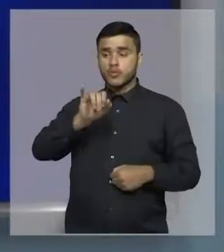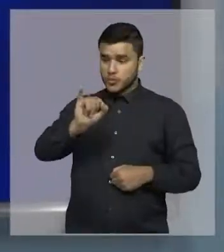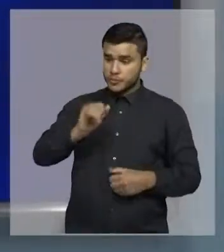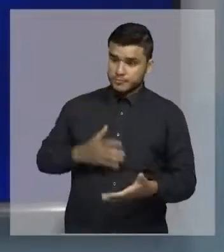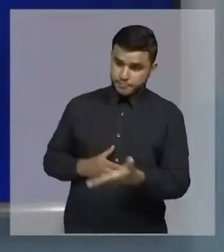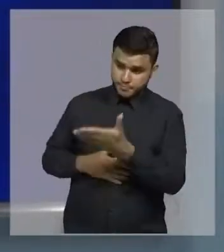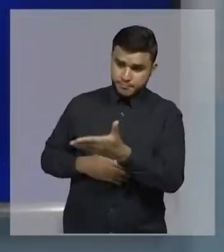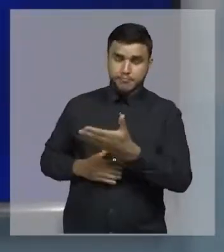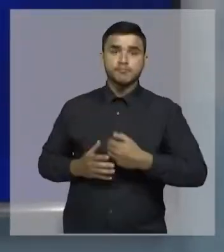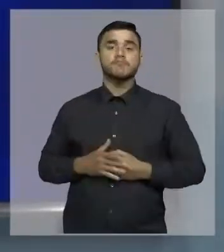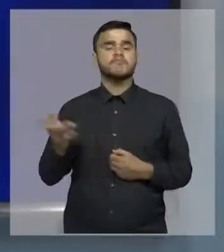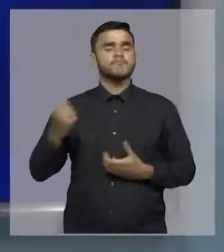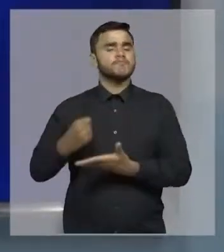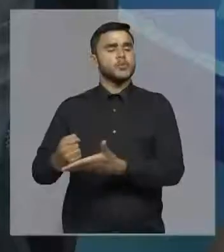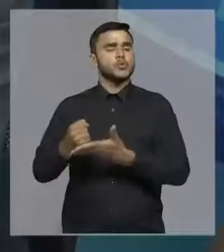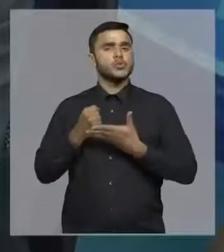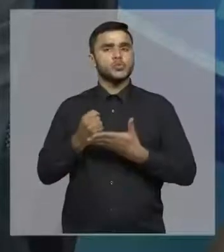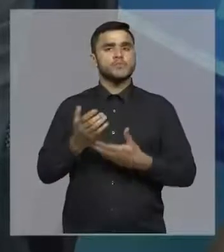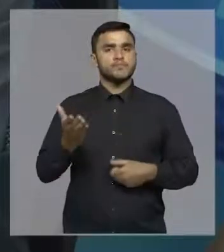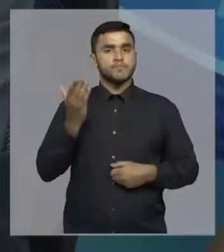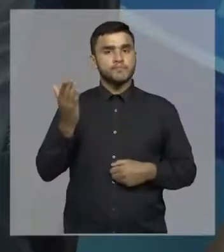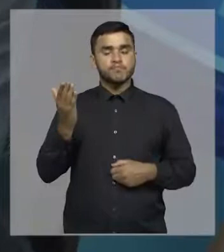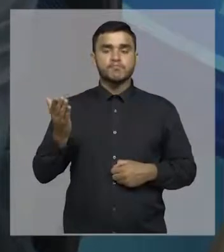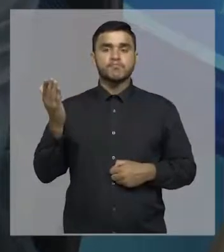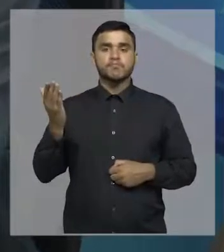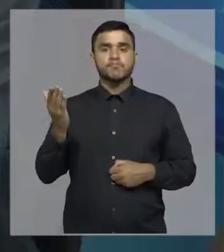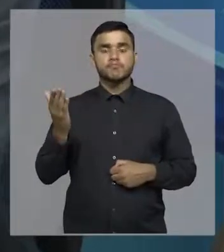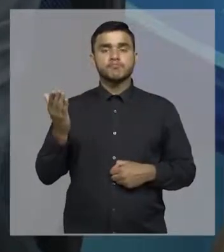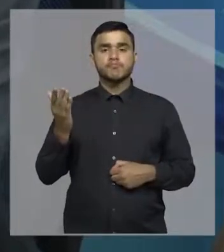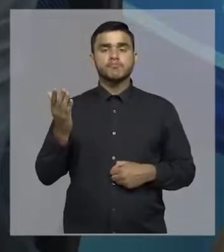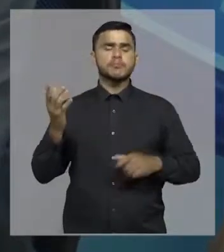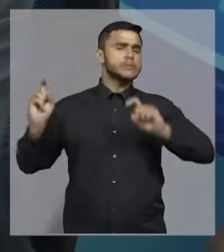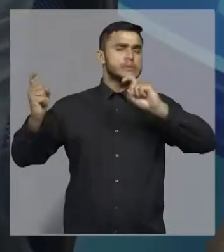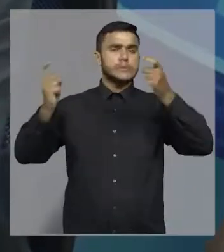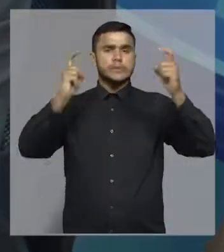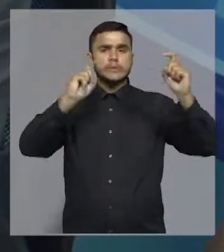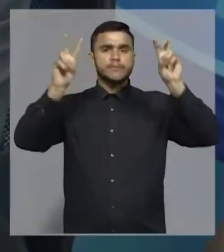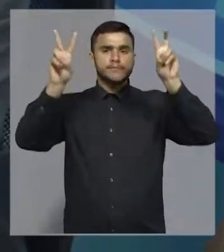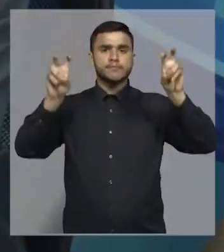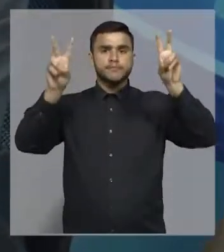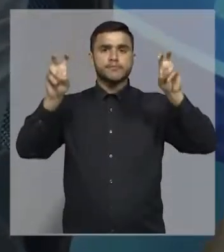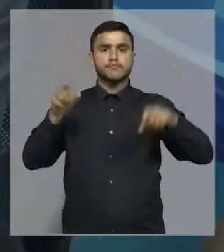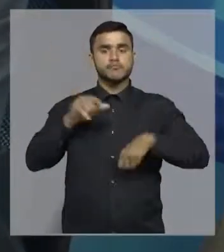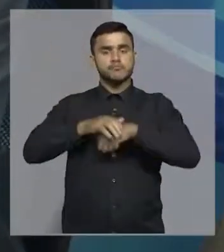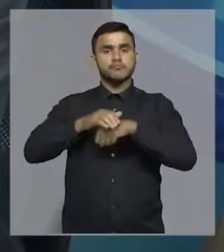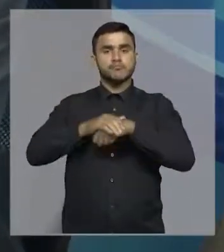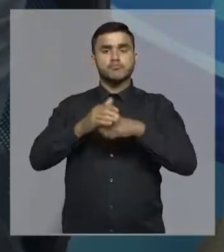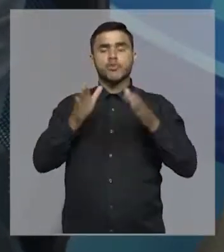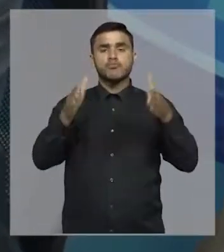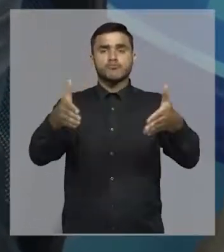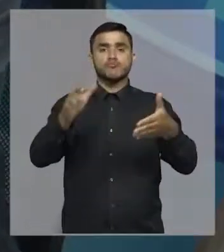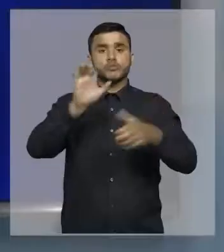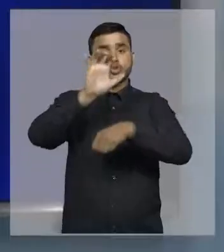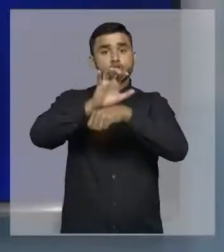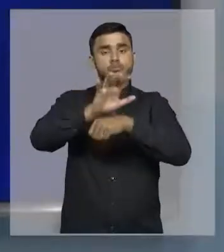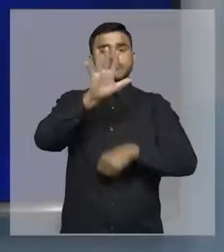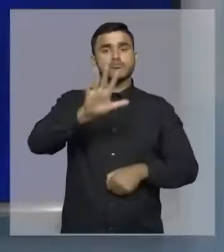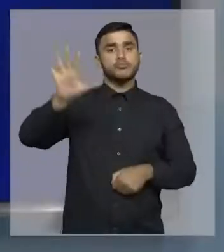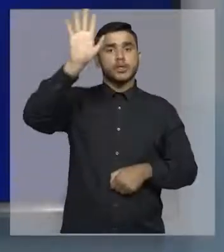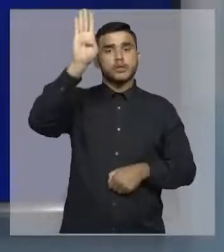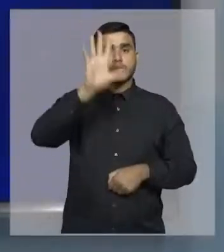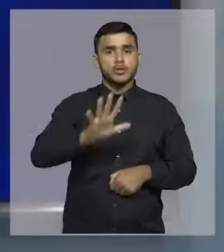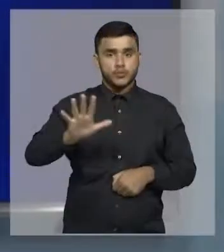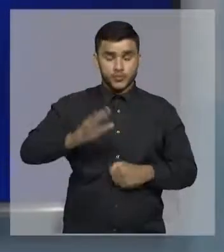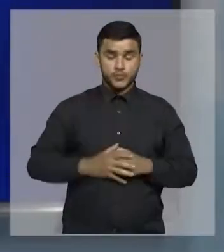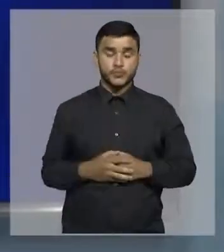Rodrigues, que nos ajuda aqui a raciocinar sobre os vários temas, tanto do interesse regional como nacional.